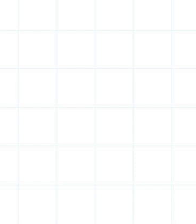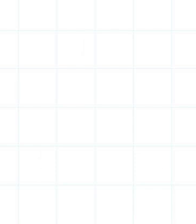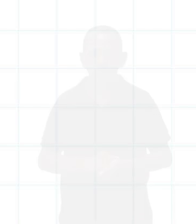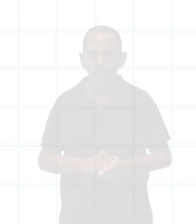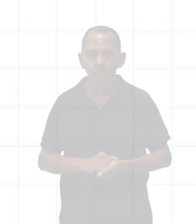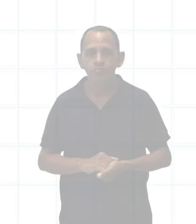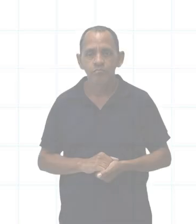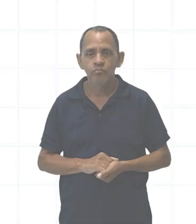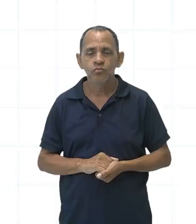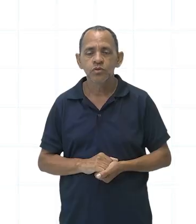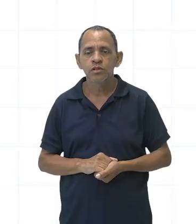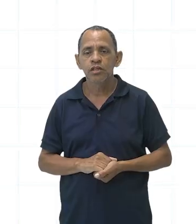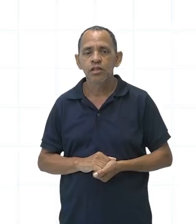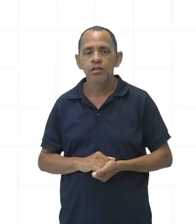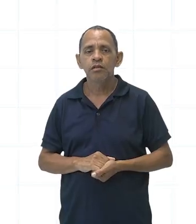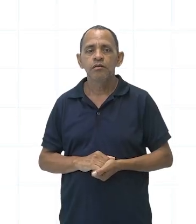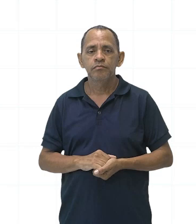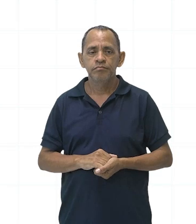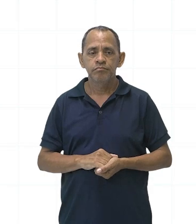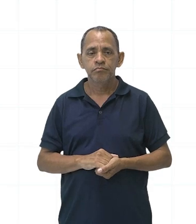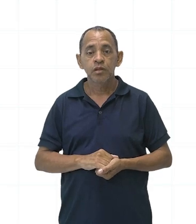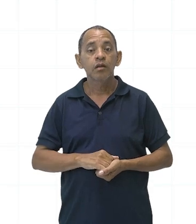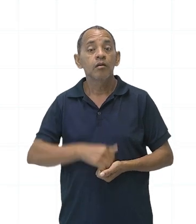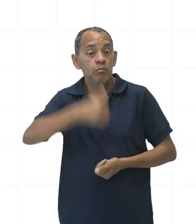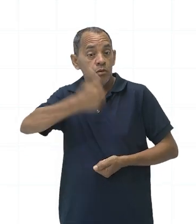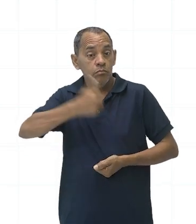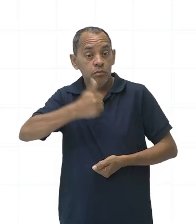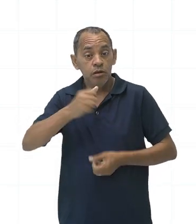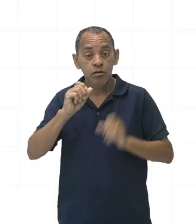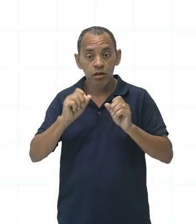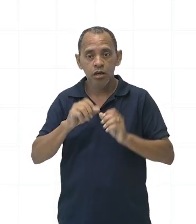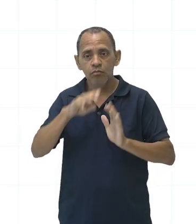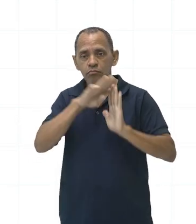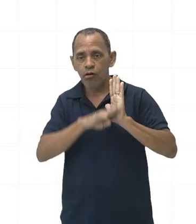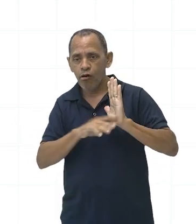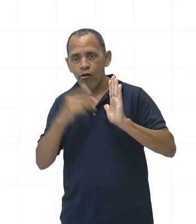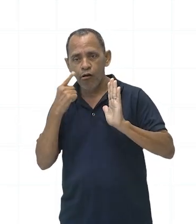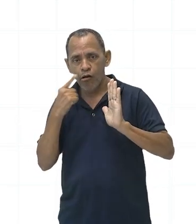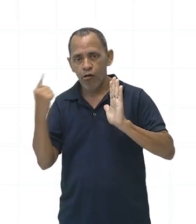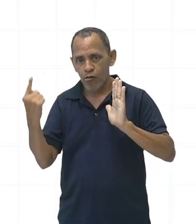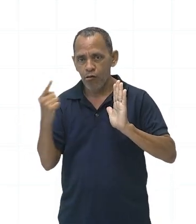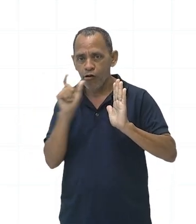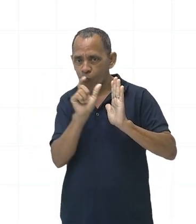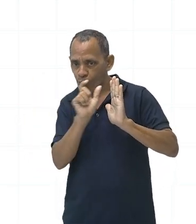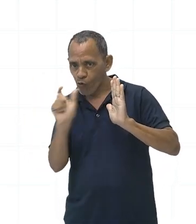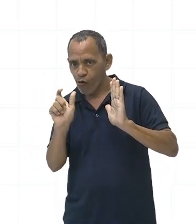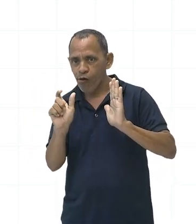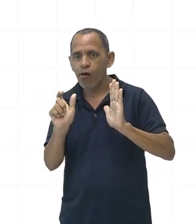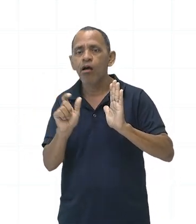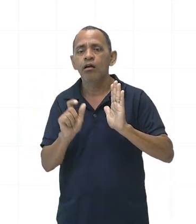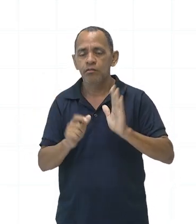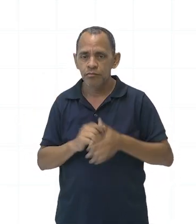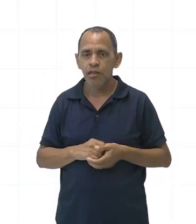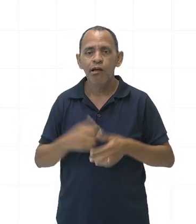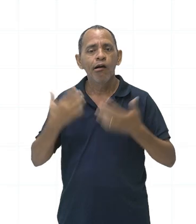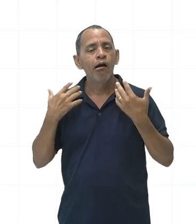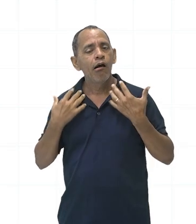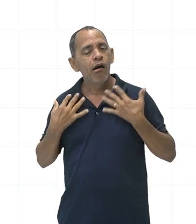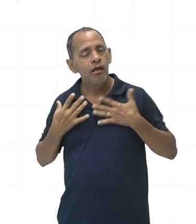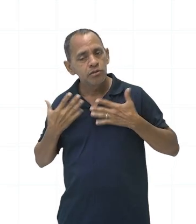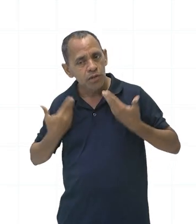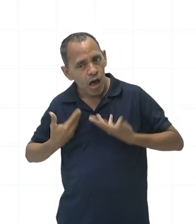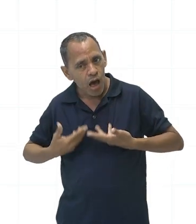no nosso sangue, na nossa corrente sanguínea, né? Cansaço excessivo, fome,